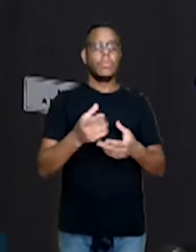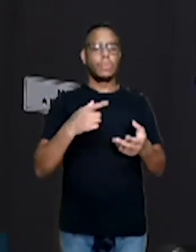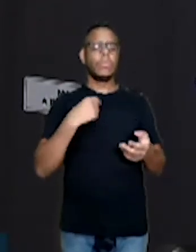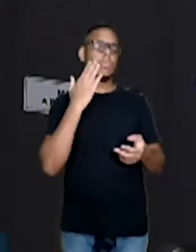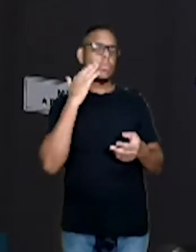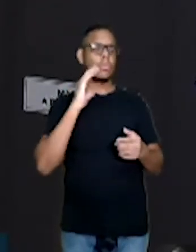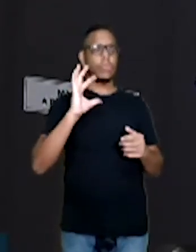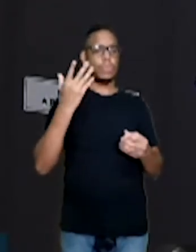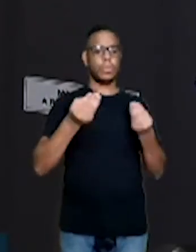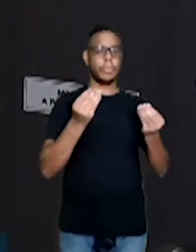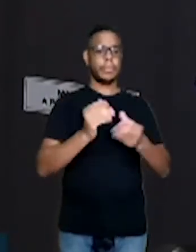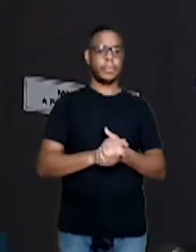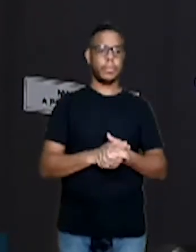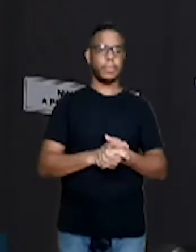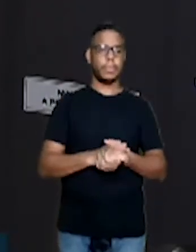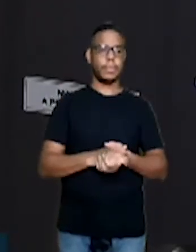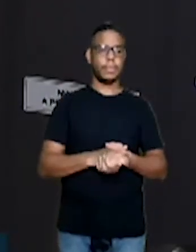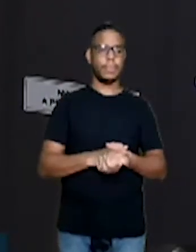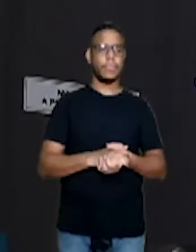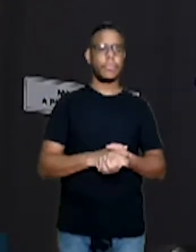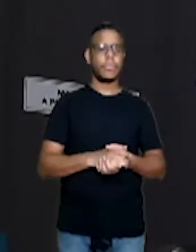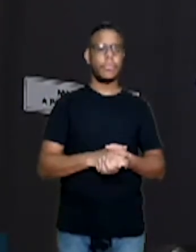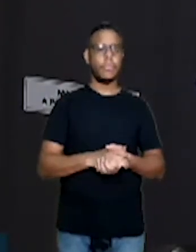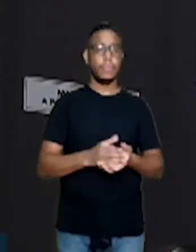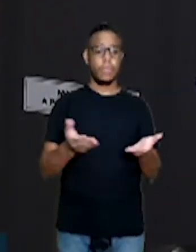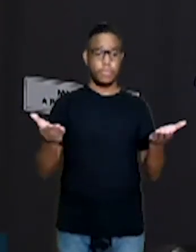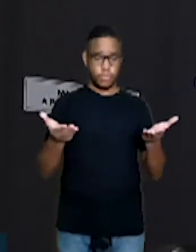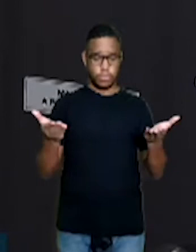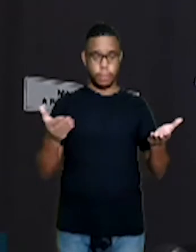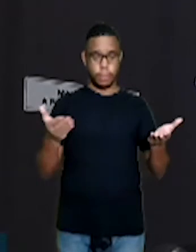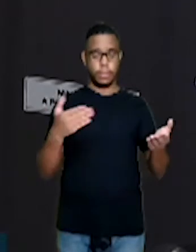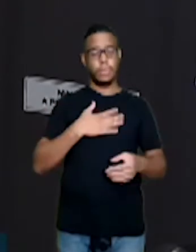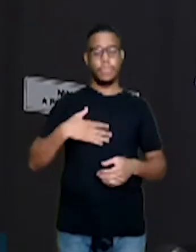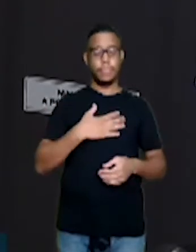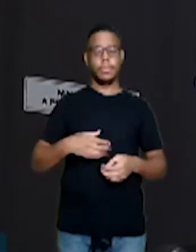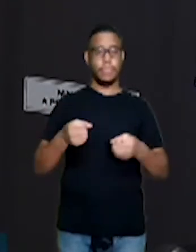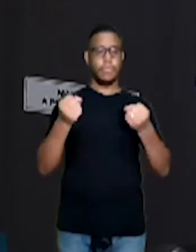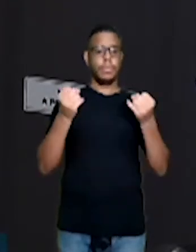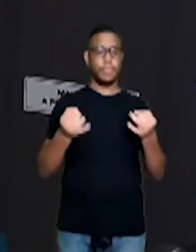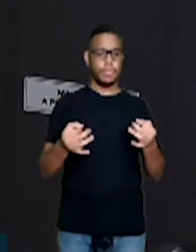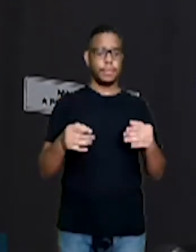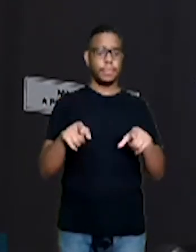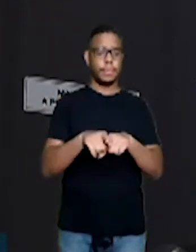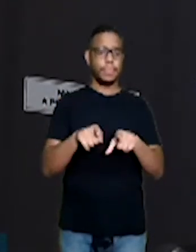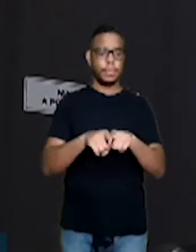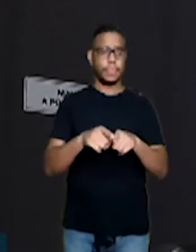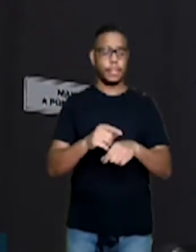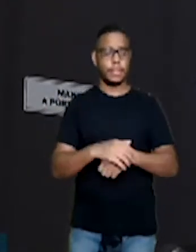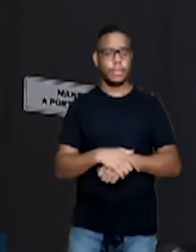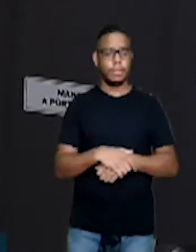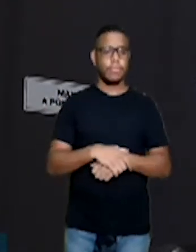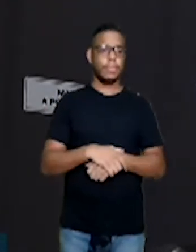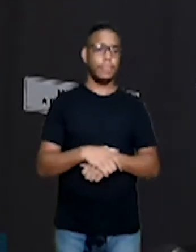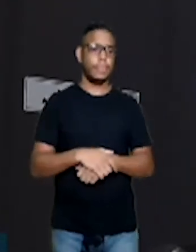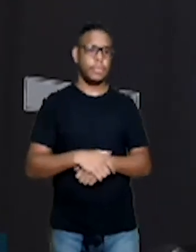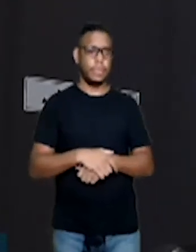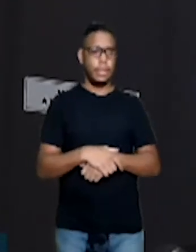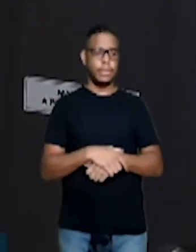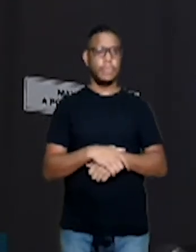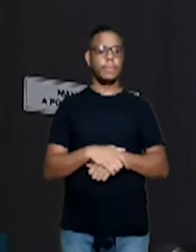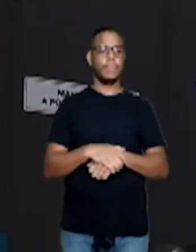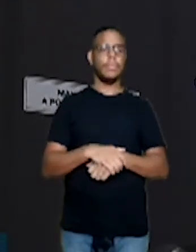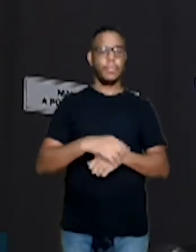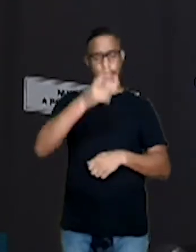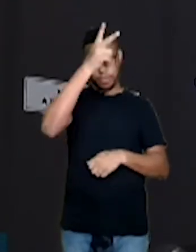acontecendo. E agora eu gostaria de dizer e fazer um apelo ao prefeito